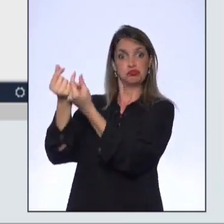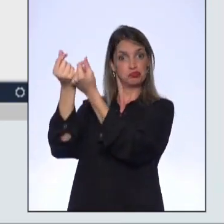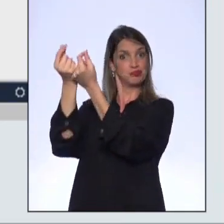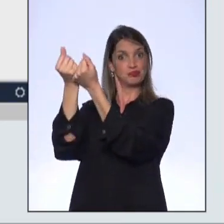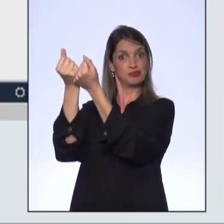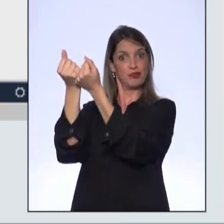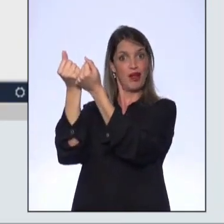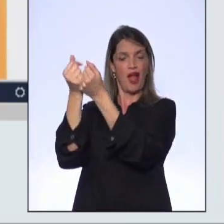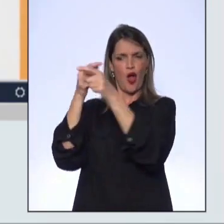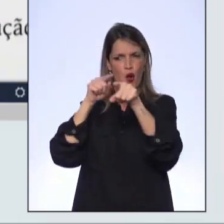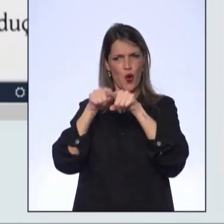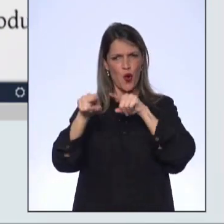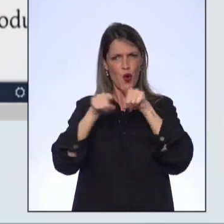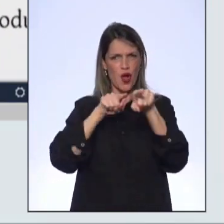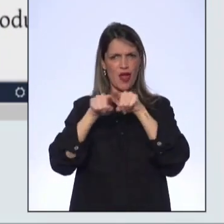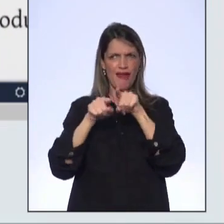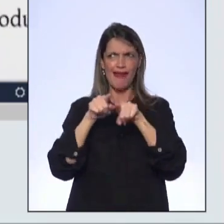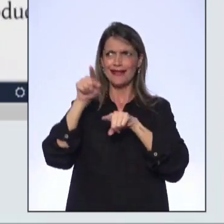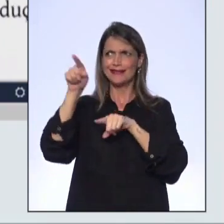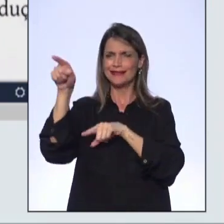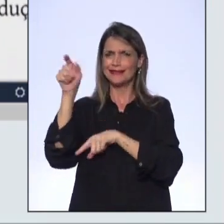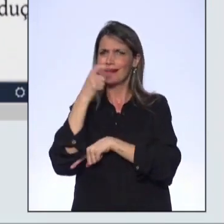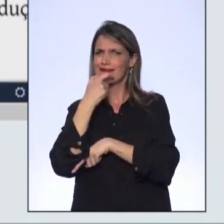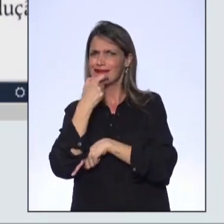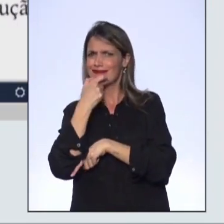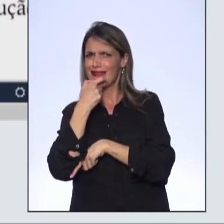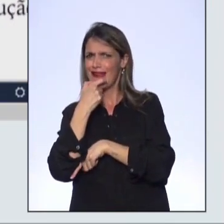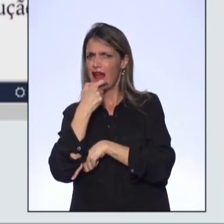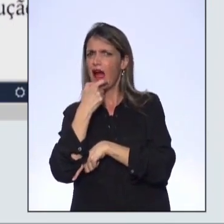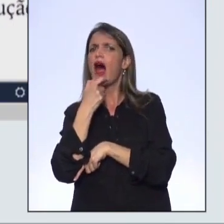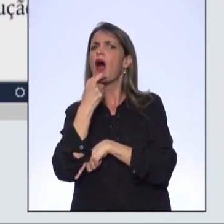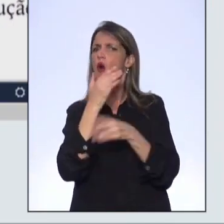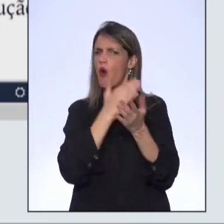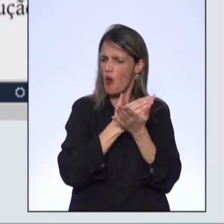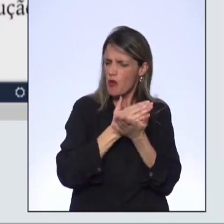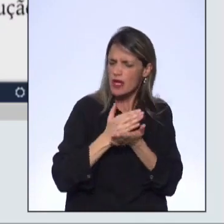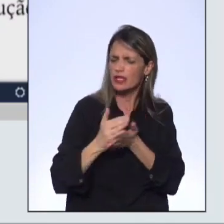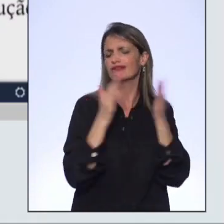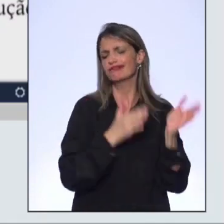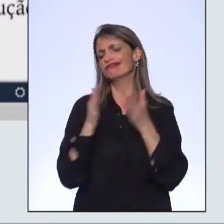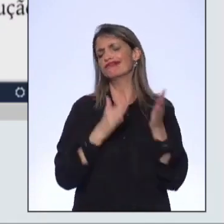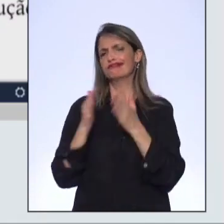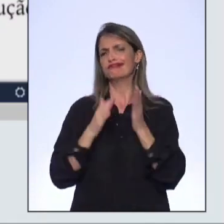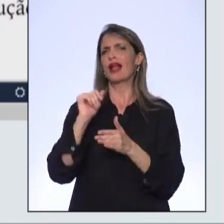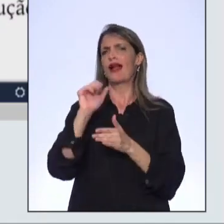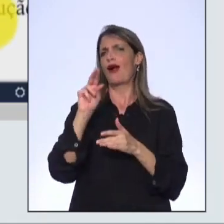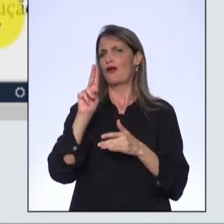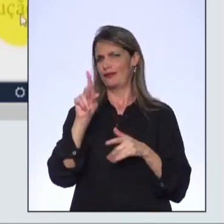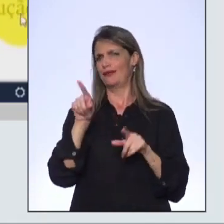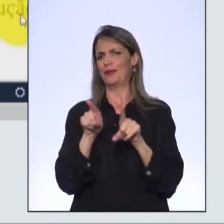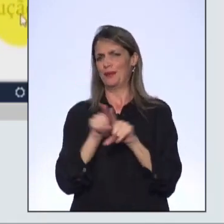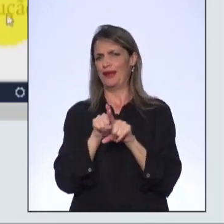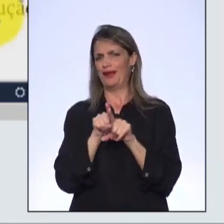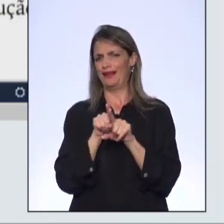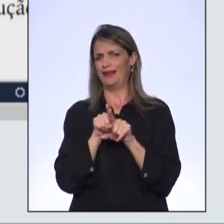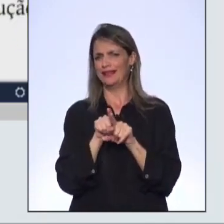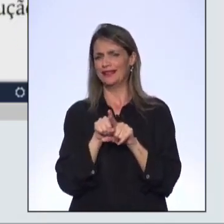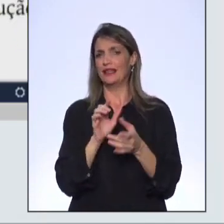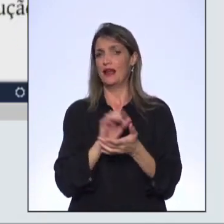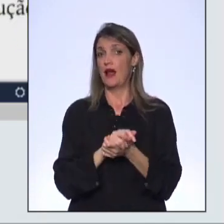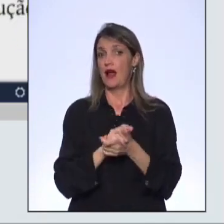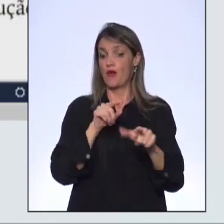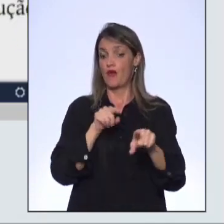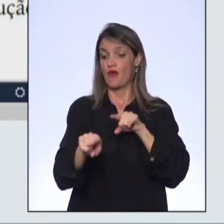atrair a concorrência da Inglaterra, que passou a produzir cacau na região africana da Costa do Ouro. Esta concorrência levou